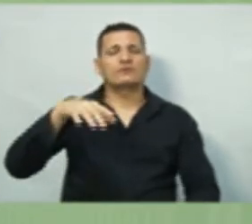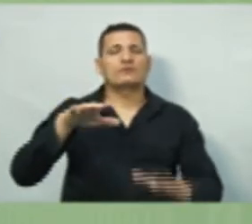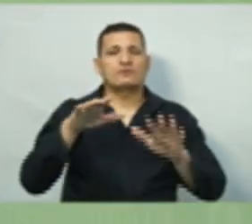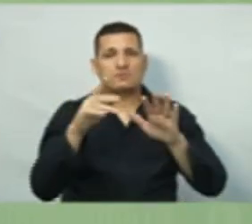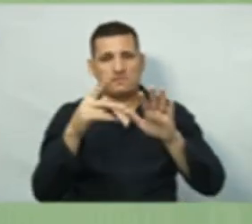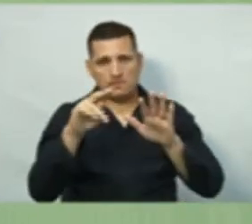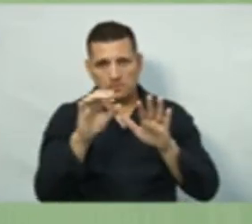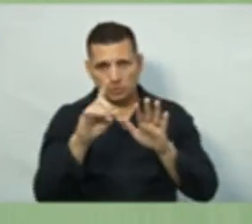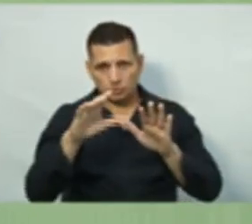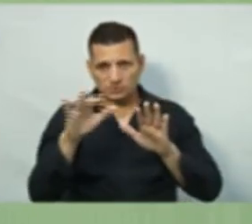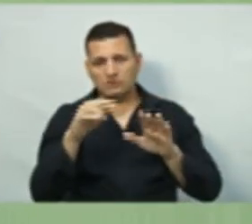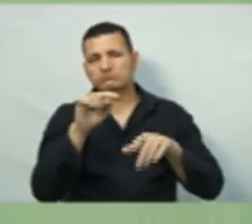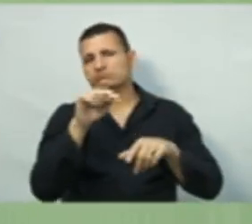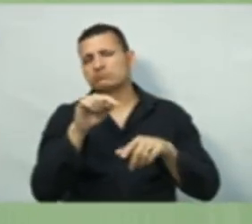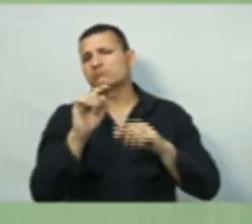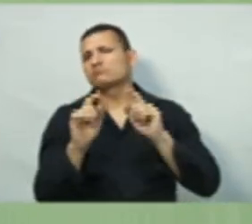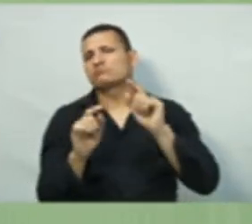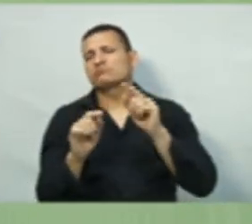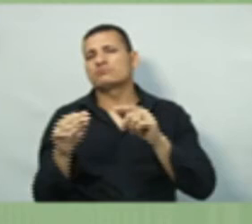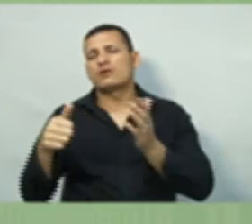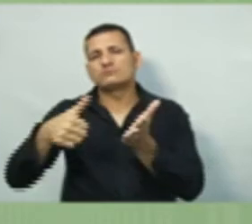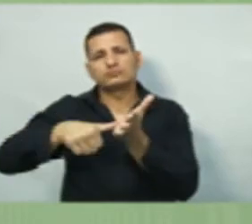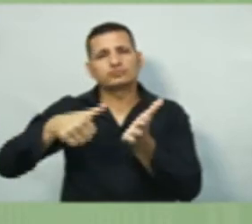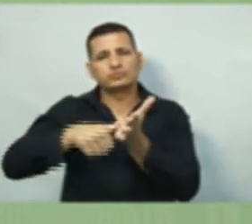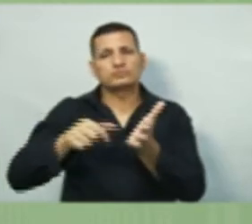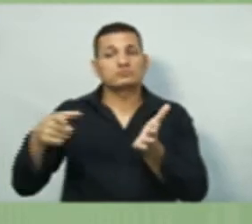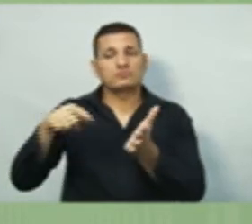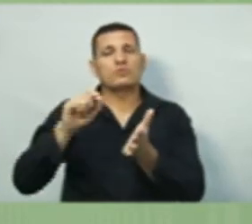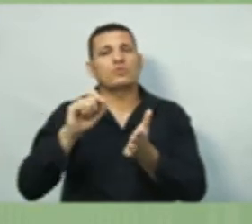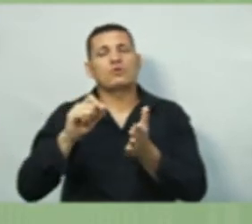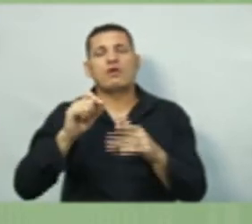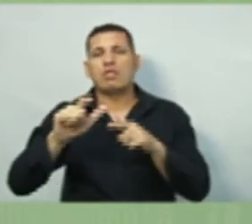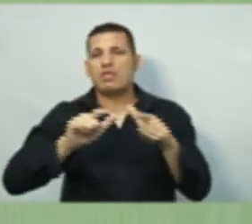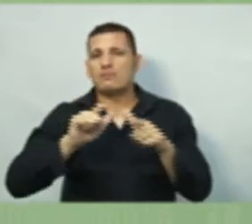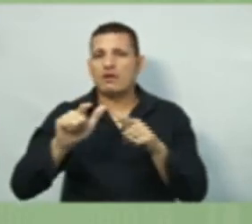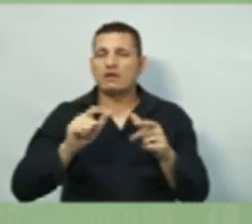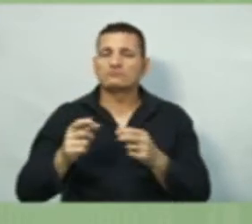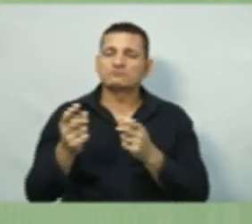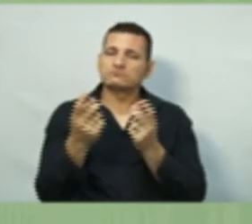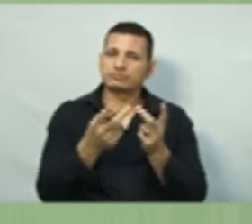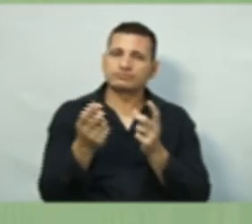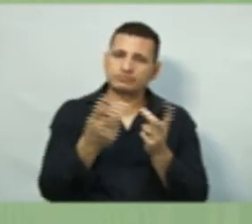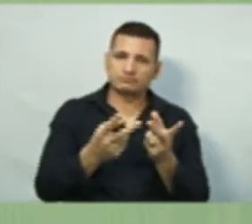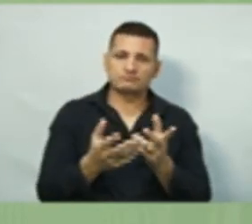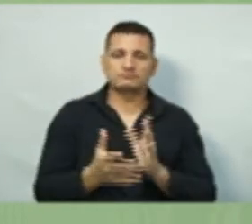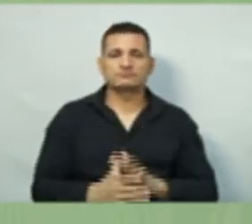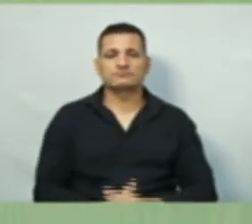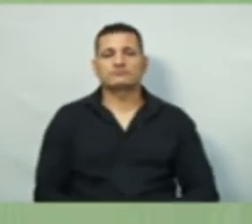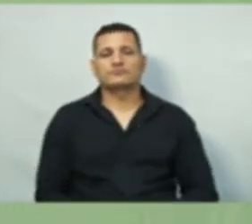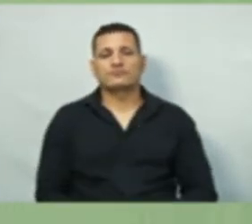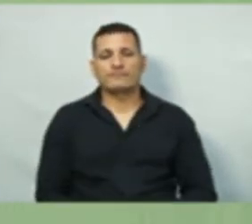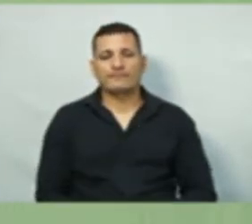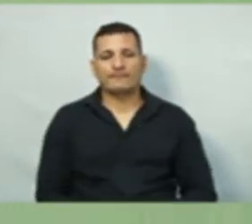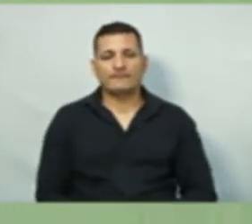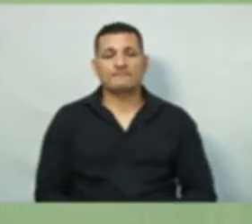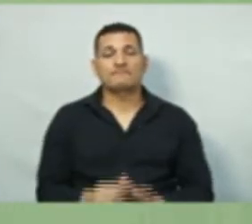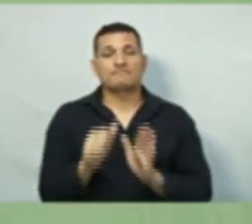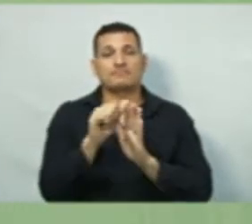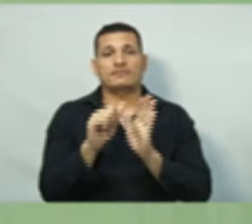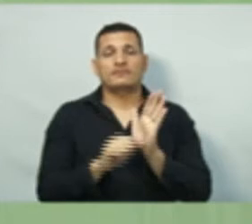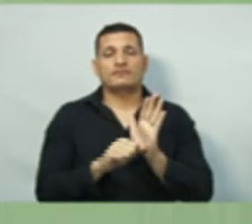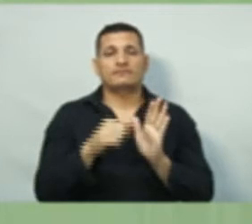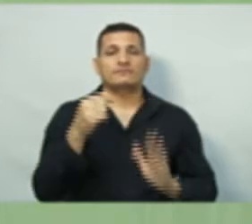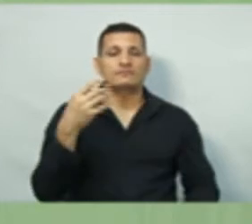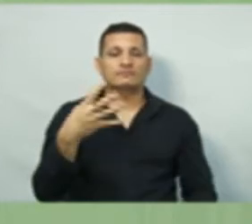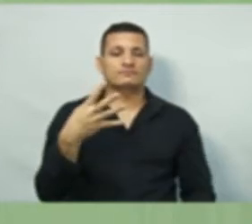aquela constituída por sócios para a prestação de serviços especializados a terceiros. Conforme o artigo